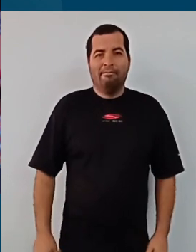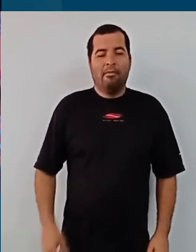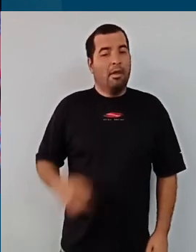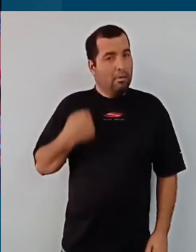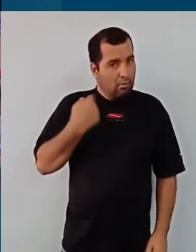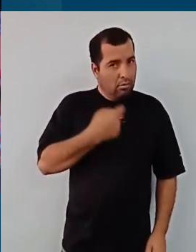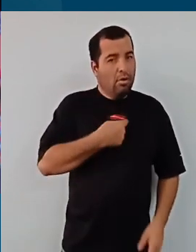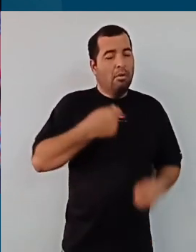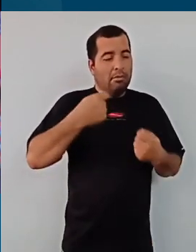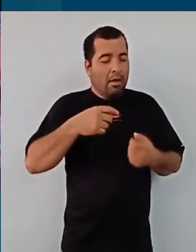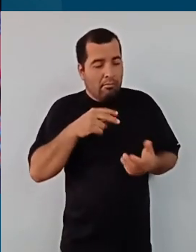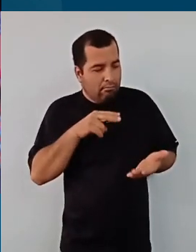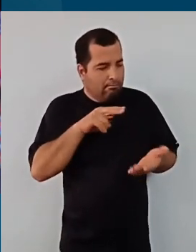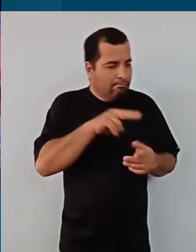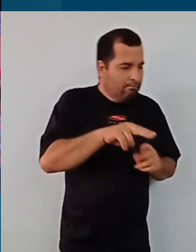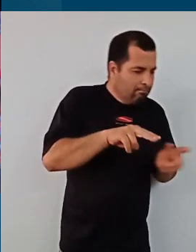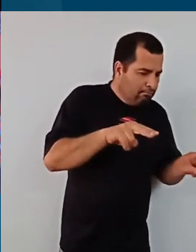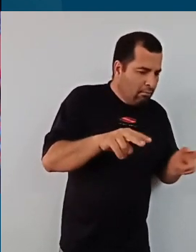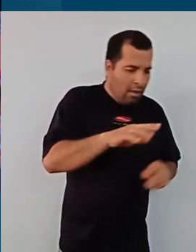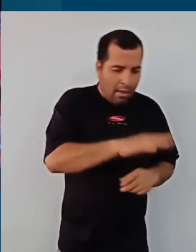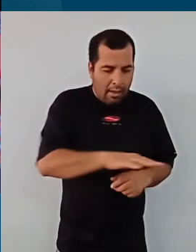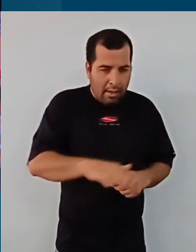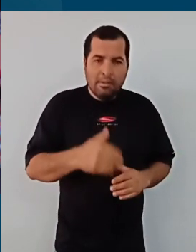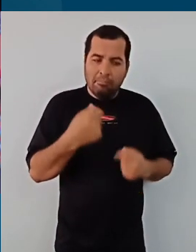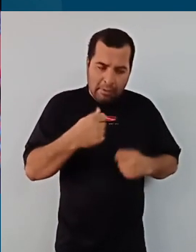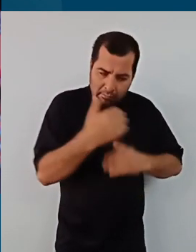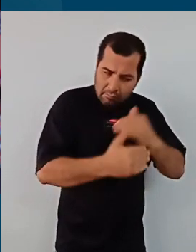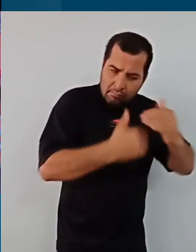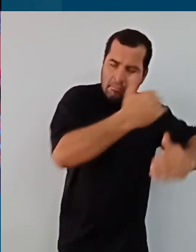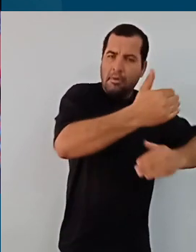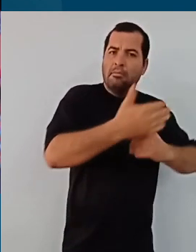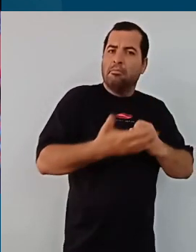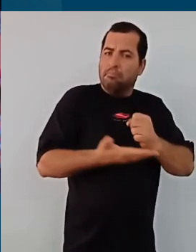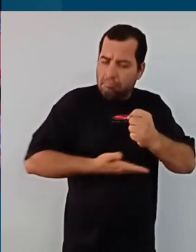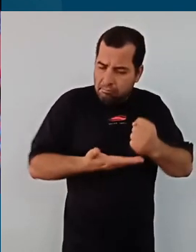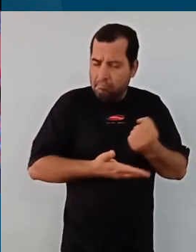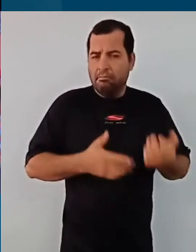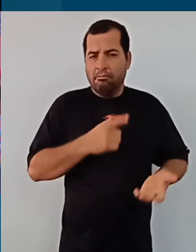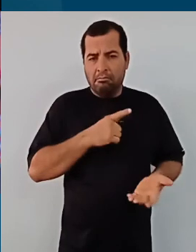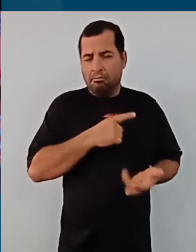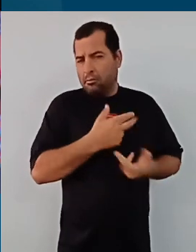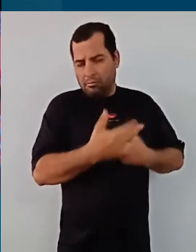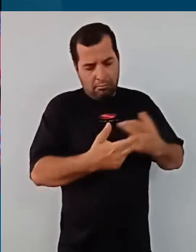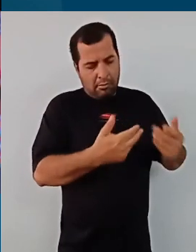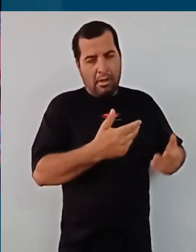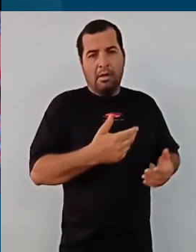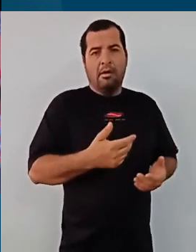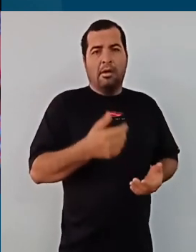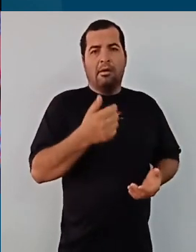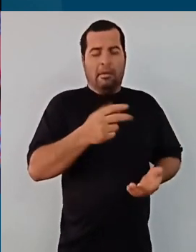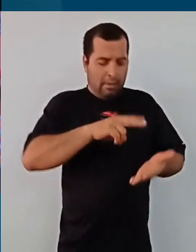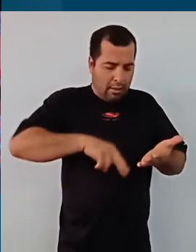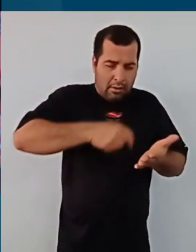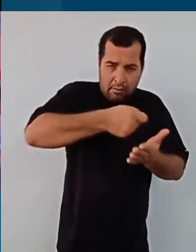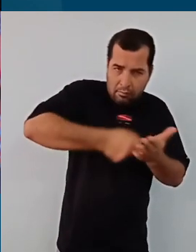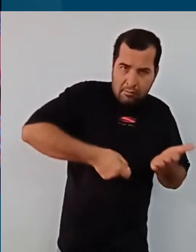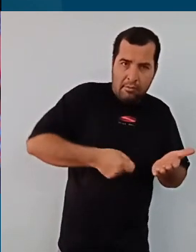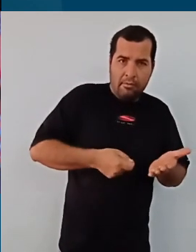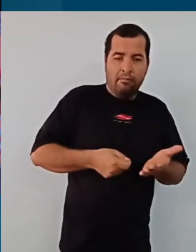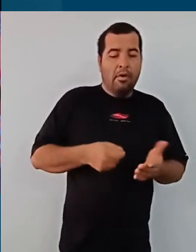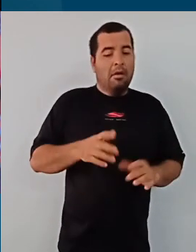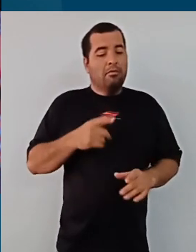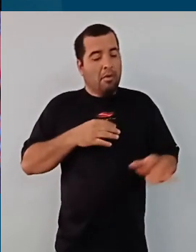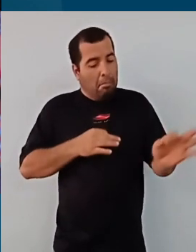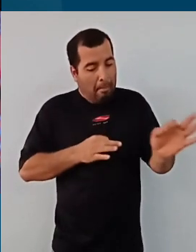essas crianças possam, de fato, desenvolver as habilidades que são básicas ali no processo de alfabetização. Então, por mais que a gente desenhe